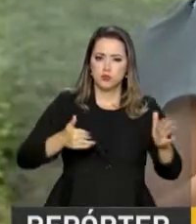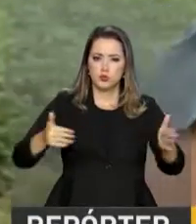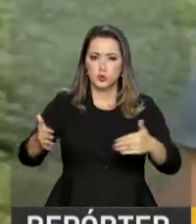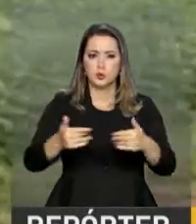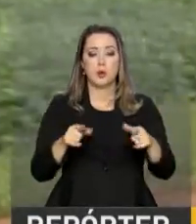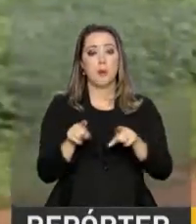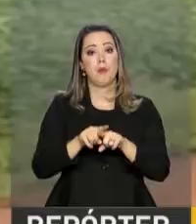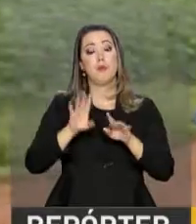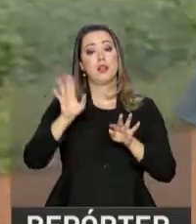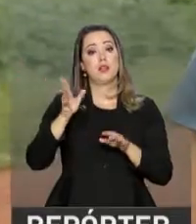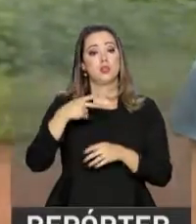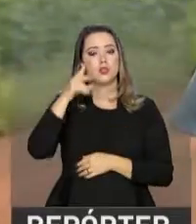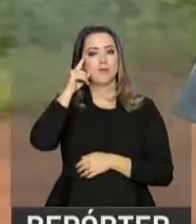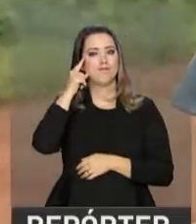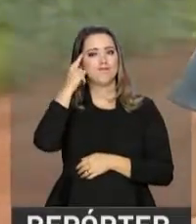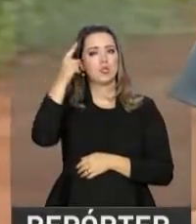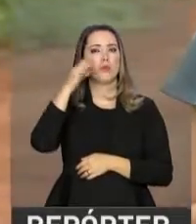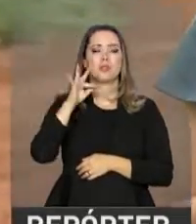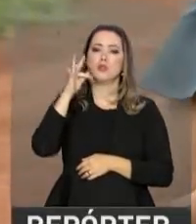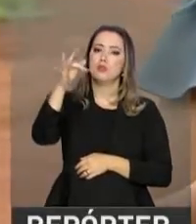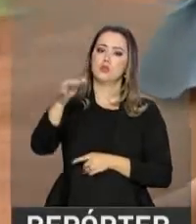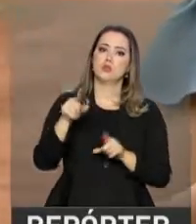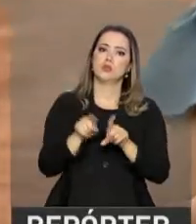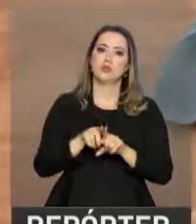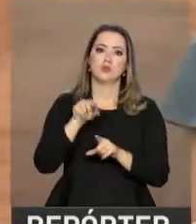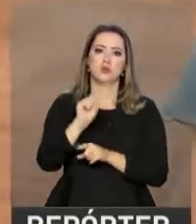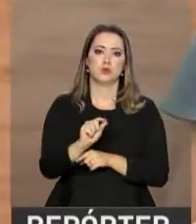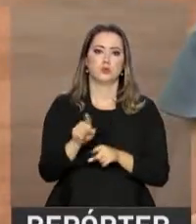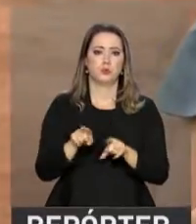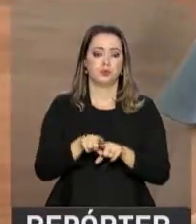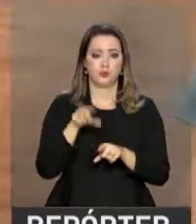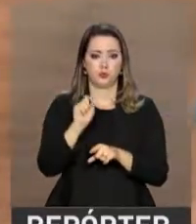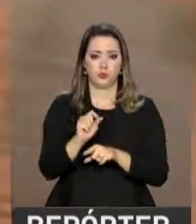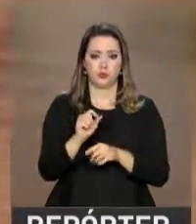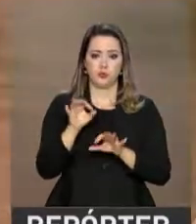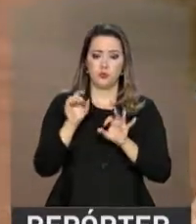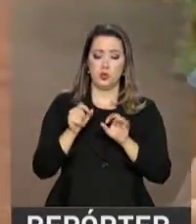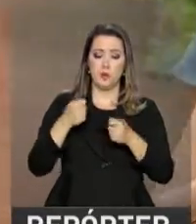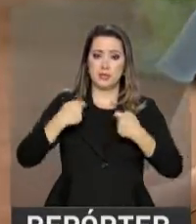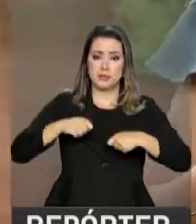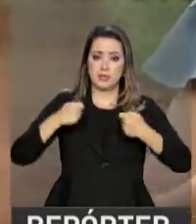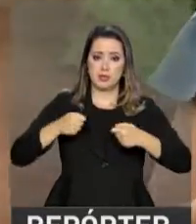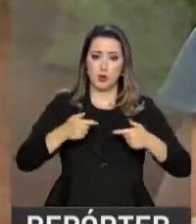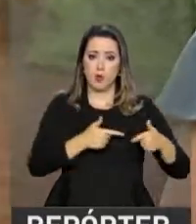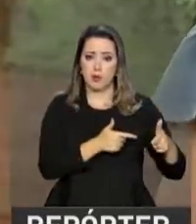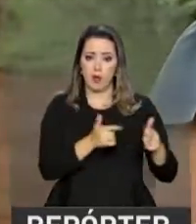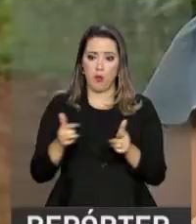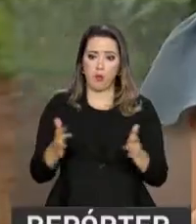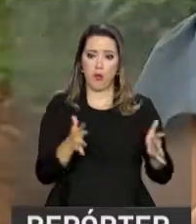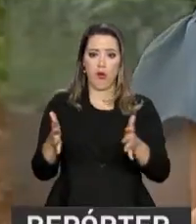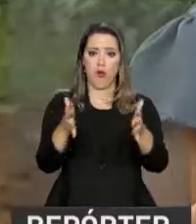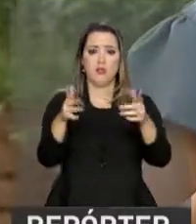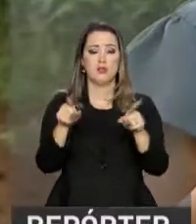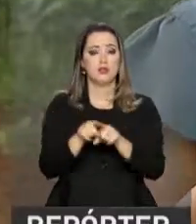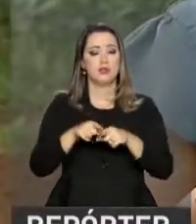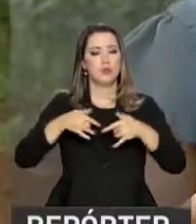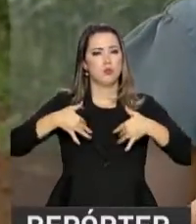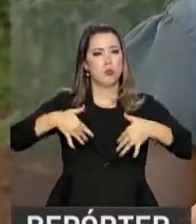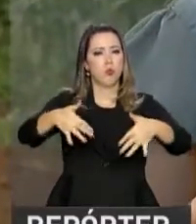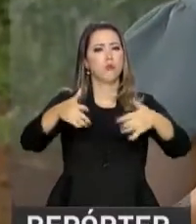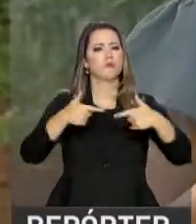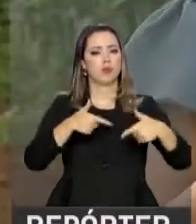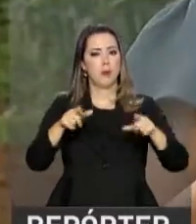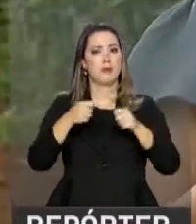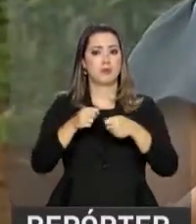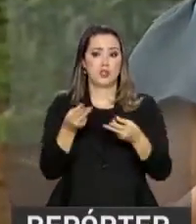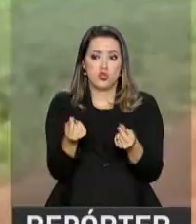já estão pensando na próxima safra. Esta é a época do ano que eles param para comprar sementes, defensivos, contratar funcionários. Mas haja